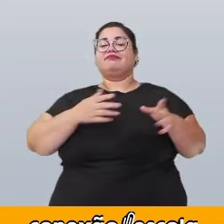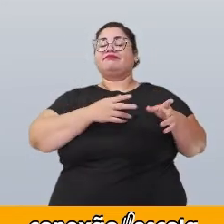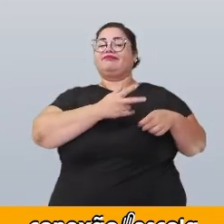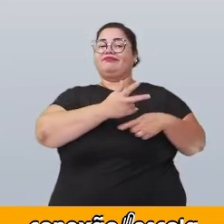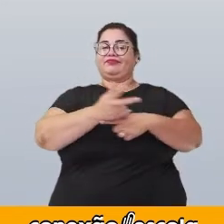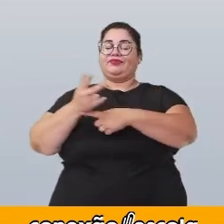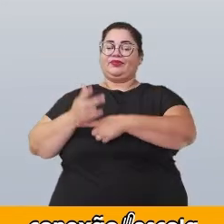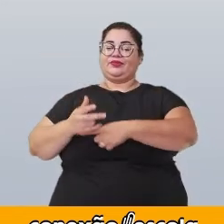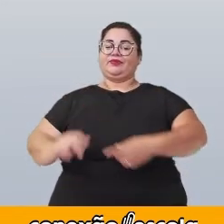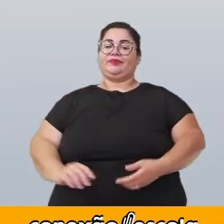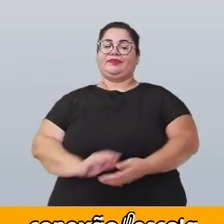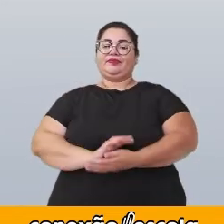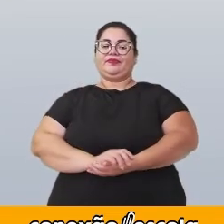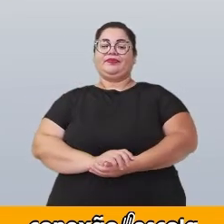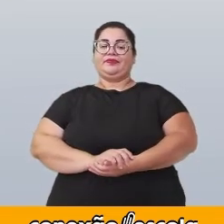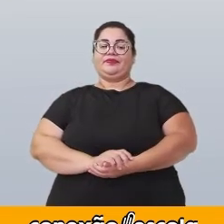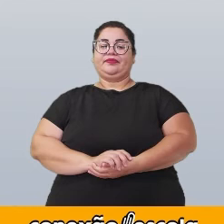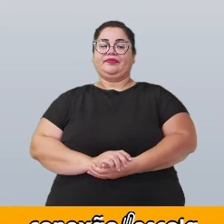videoaula.